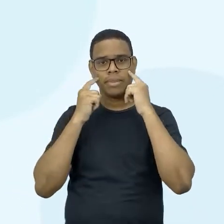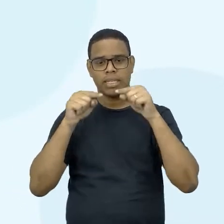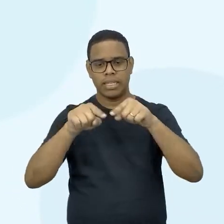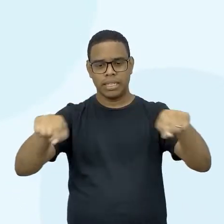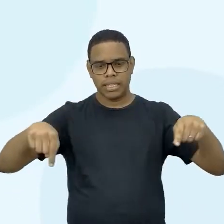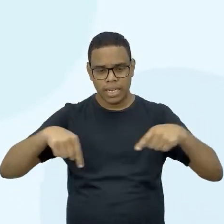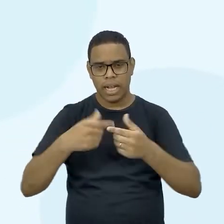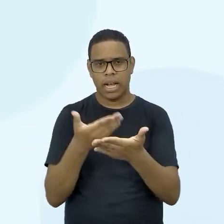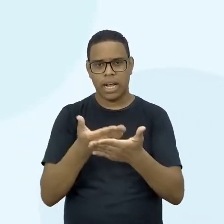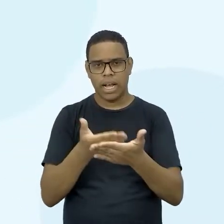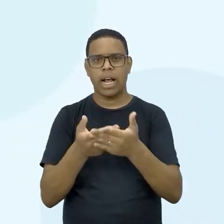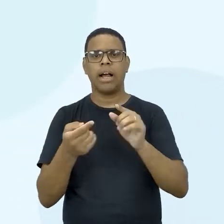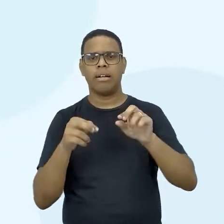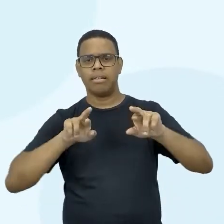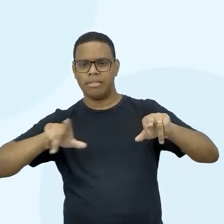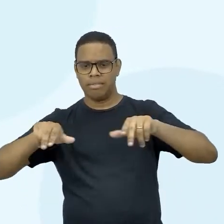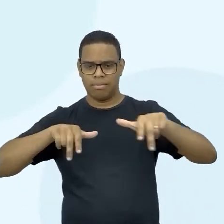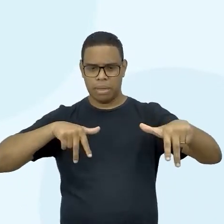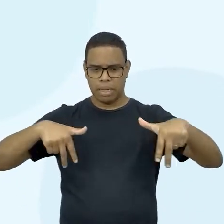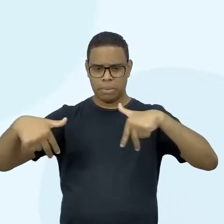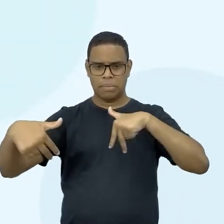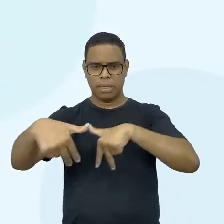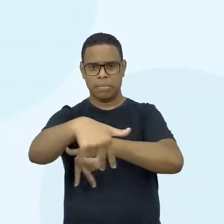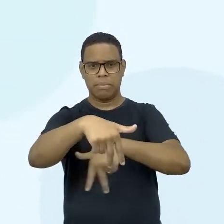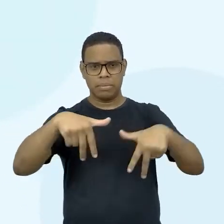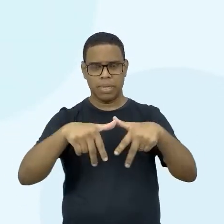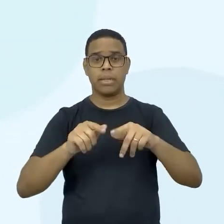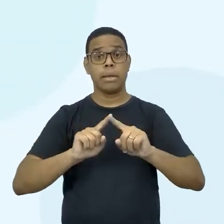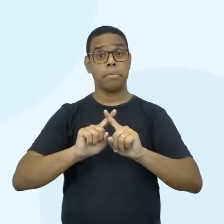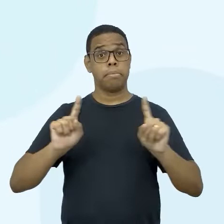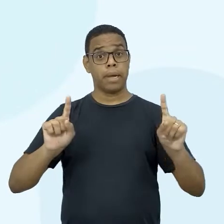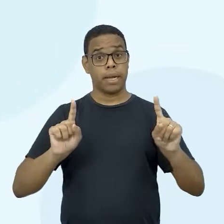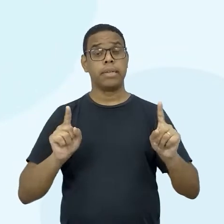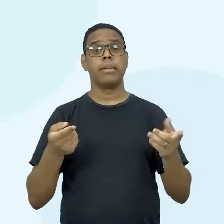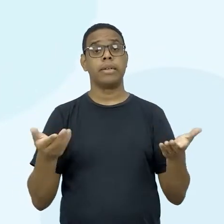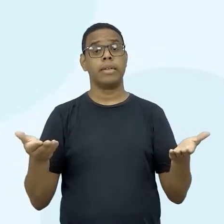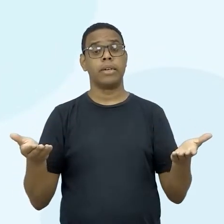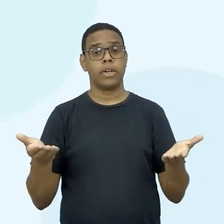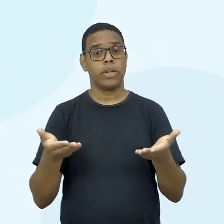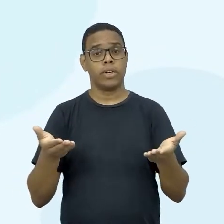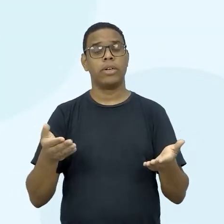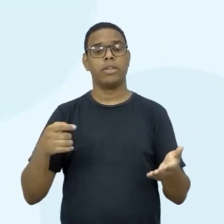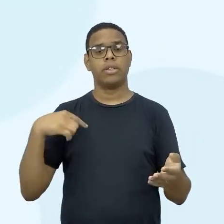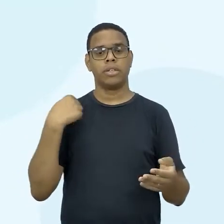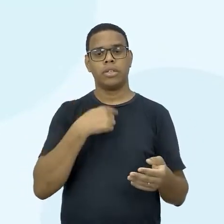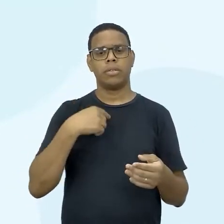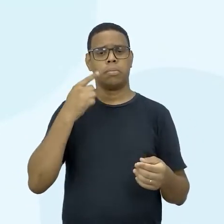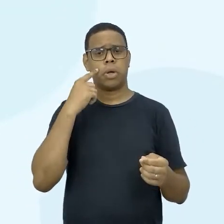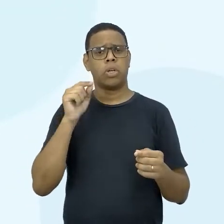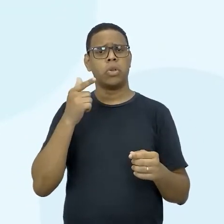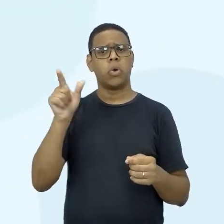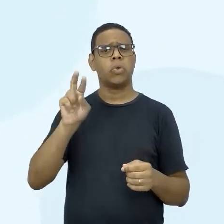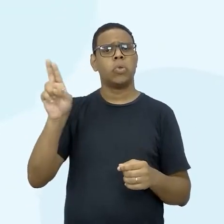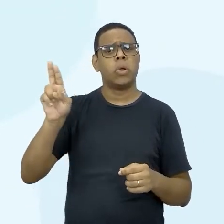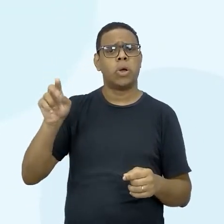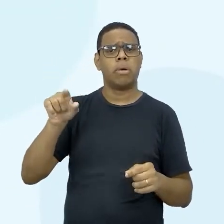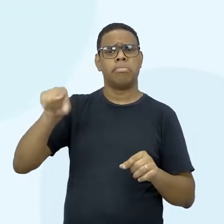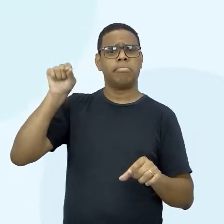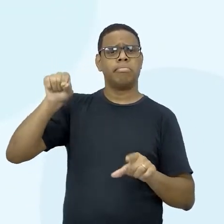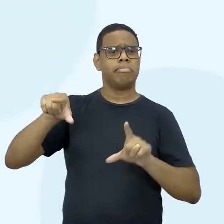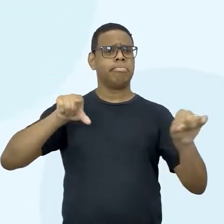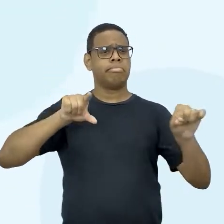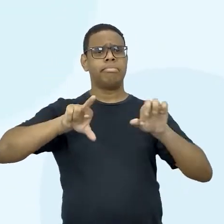aula invertida, etc. Mas o que a gente pode fazer pode não ter esse nome, pode ter um outro nome